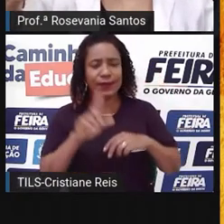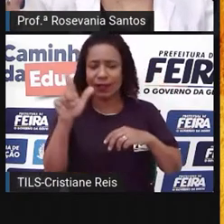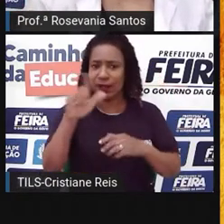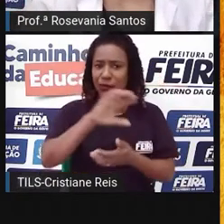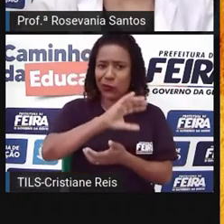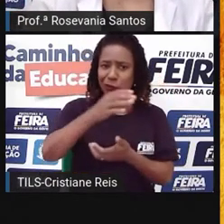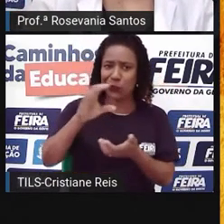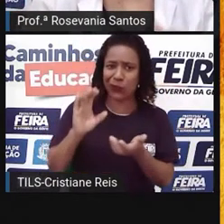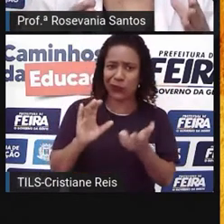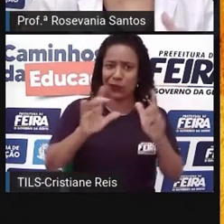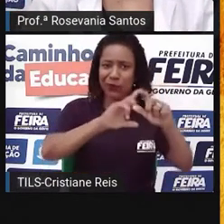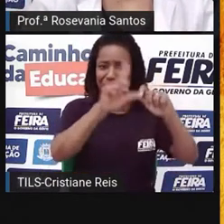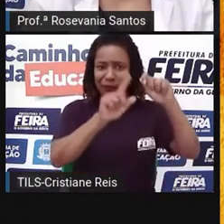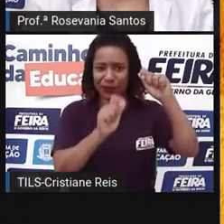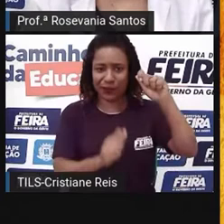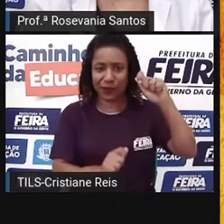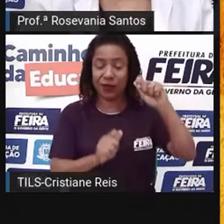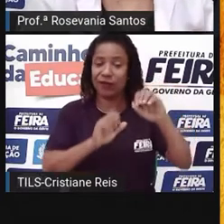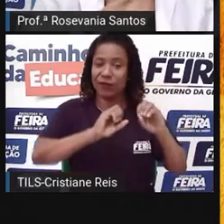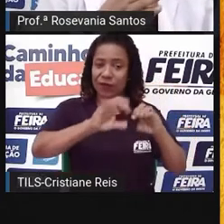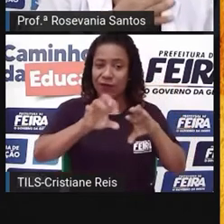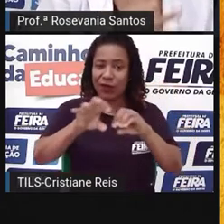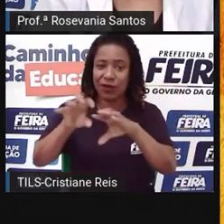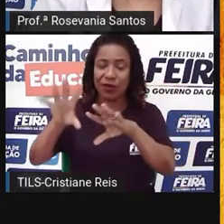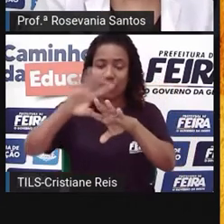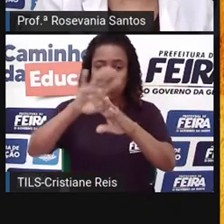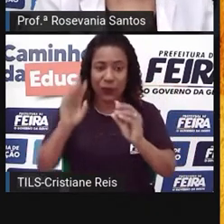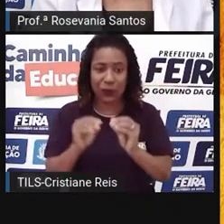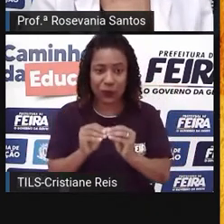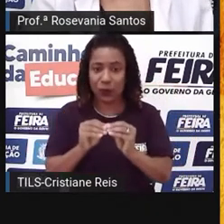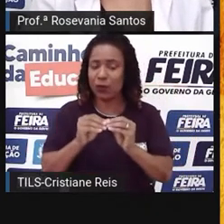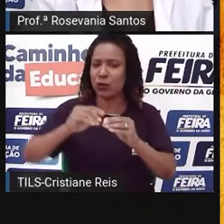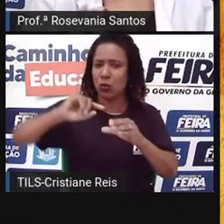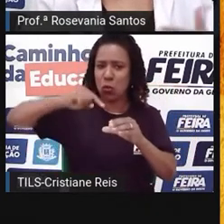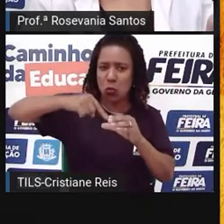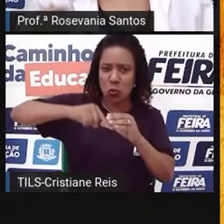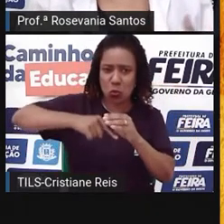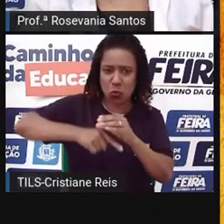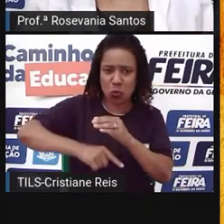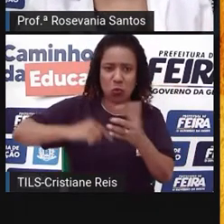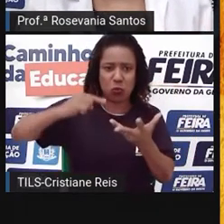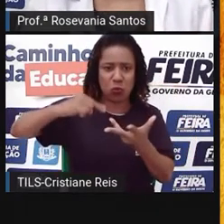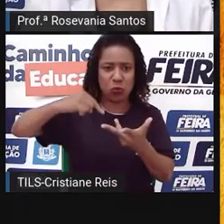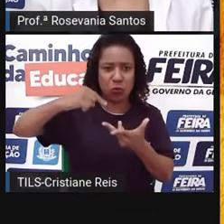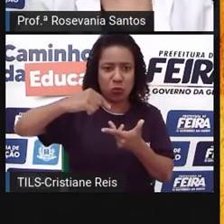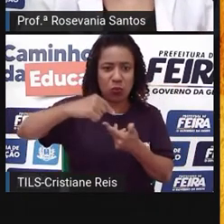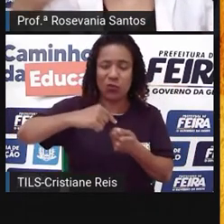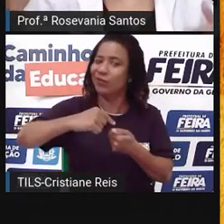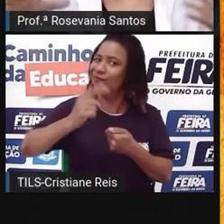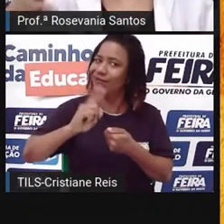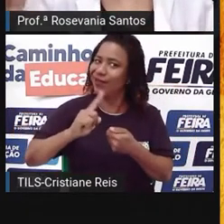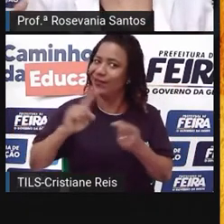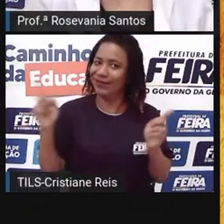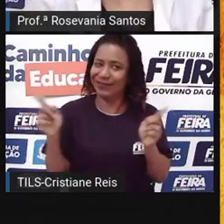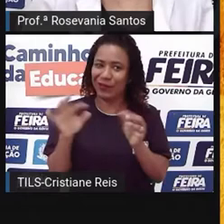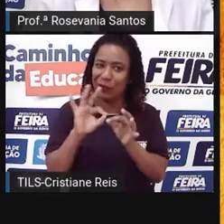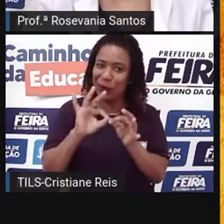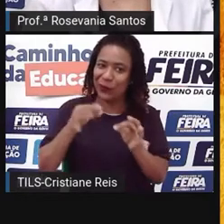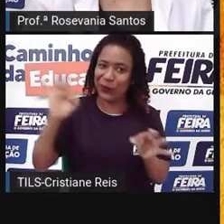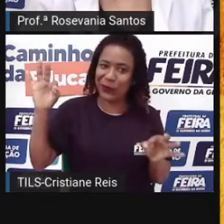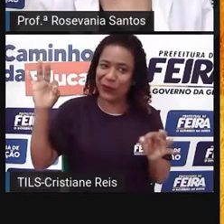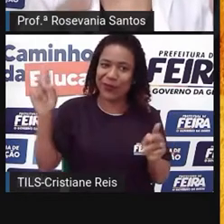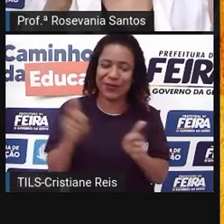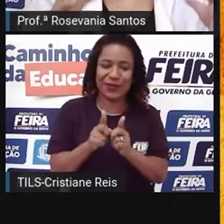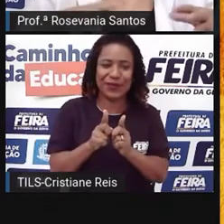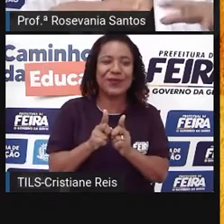Como é uma aula só, é uma aula geral, nós não vamos aprofundar, né? Porque também não dá tempo, ficaria muita coisa para poder